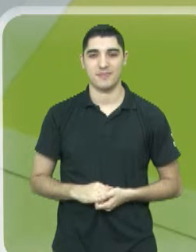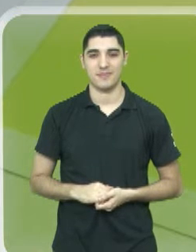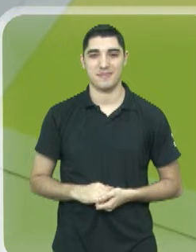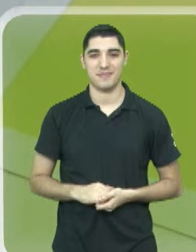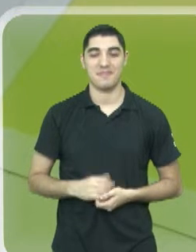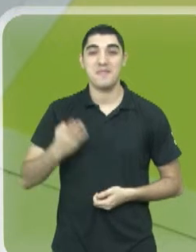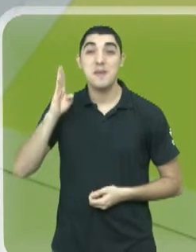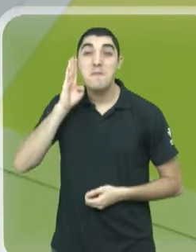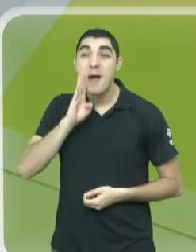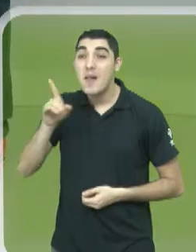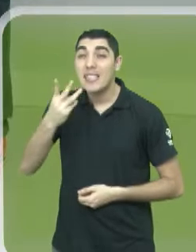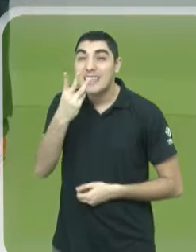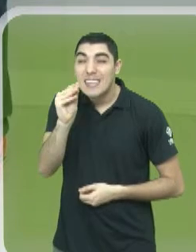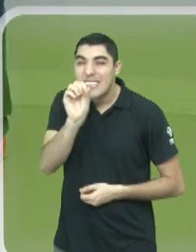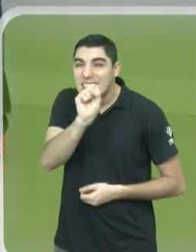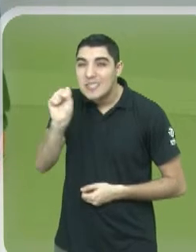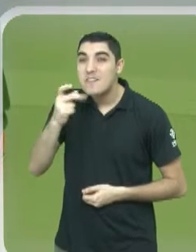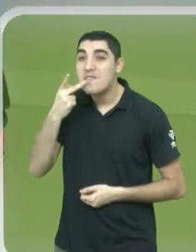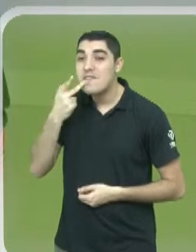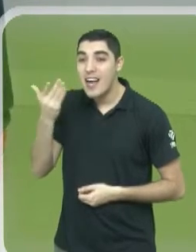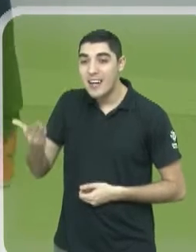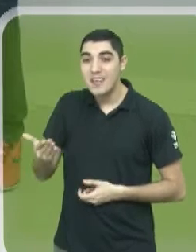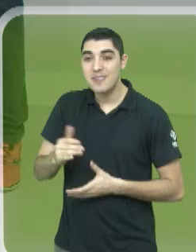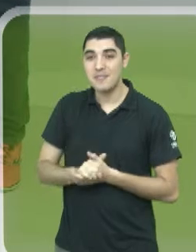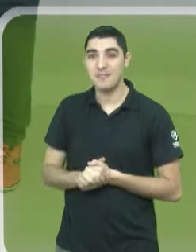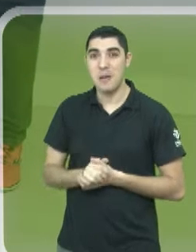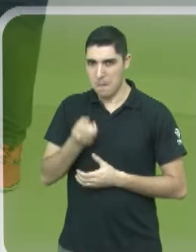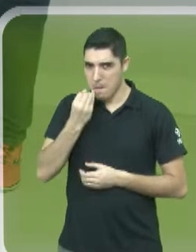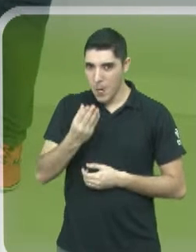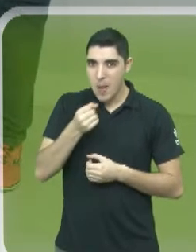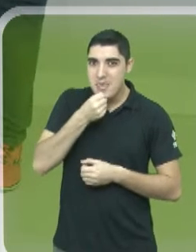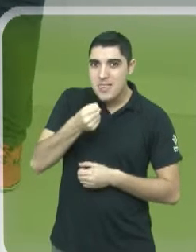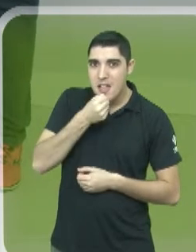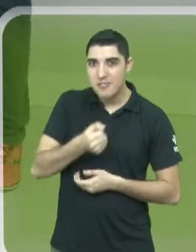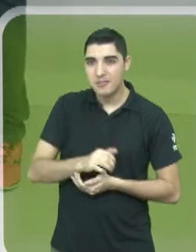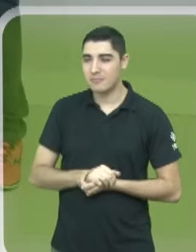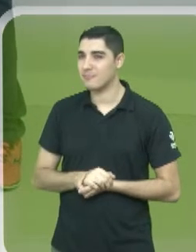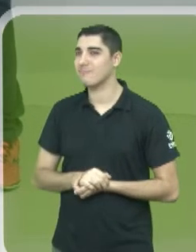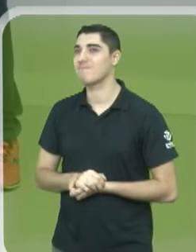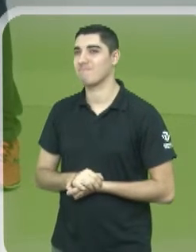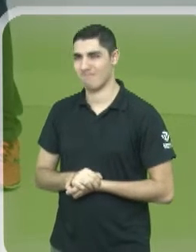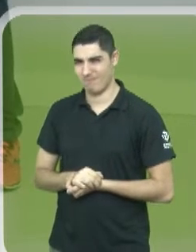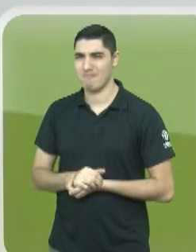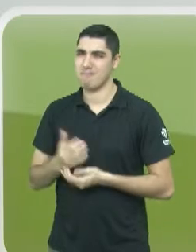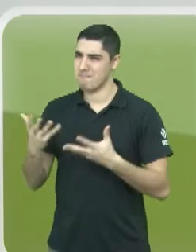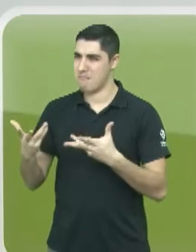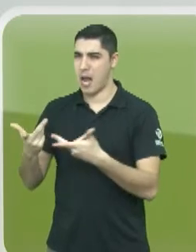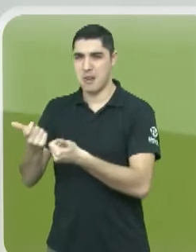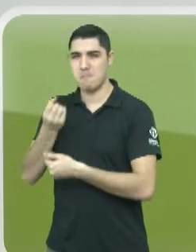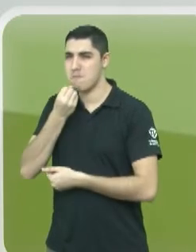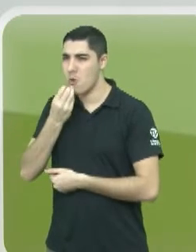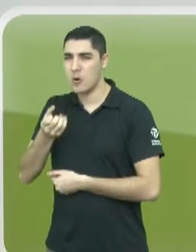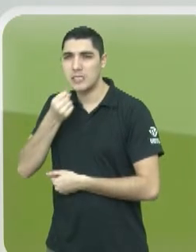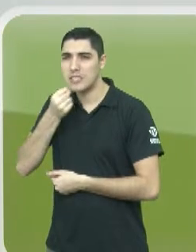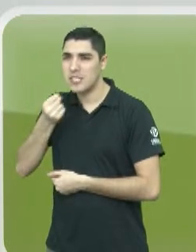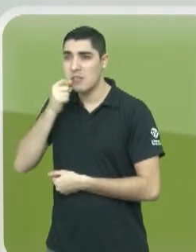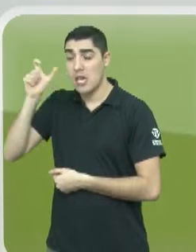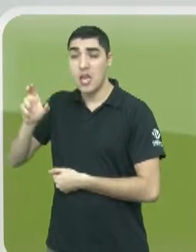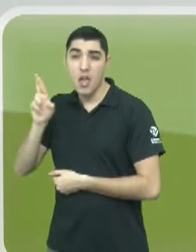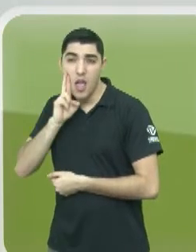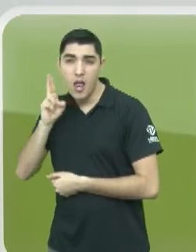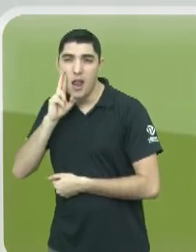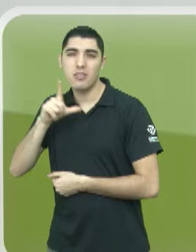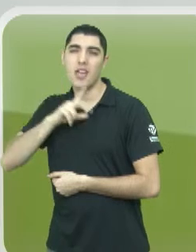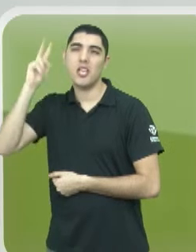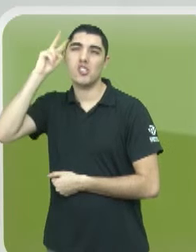Paulito, 30 segundos. Boa entrevista? Vera, muito boa entrevista. Renato Santiago tem uma história construída aqui em